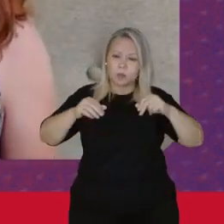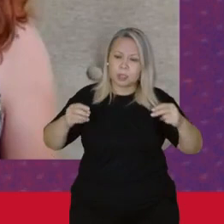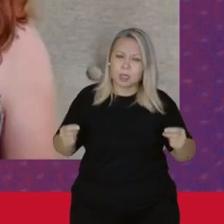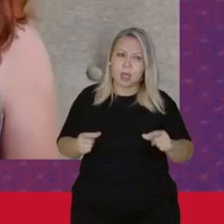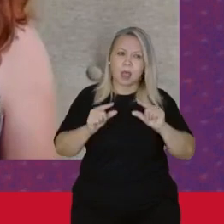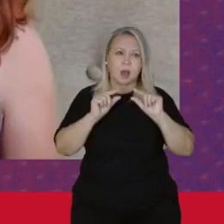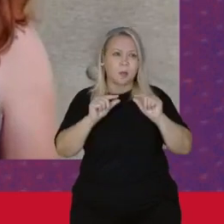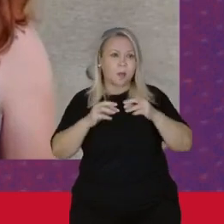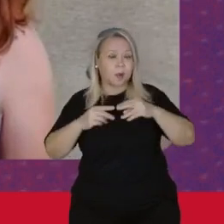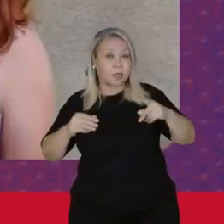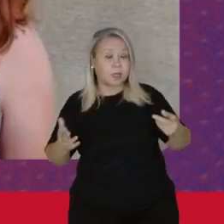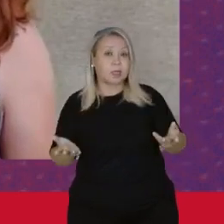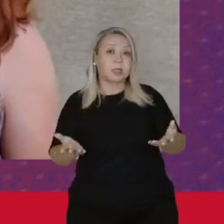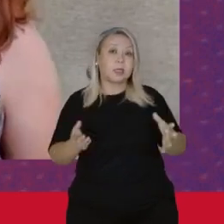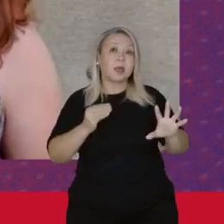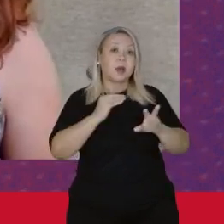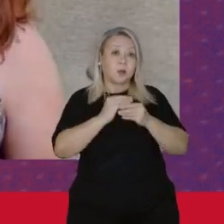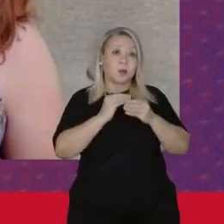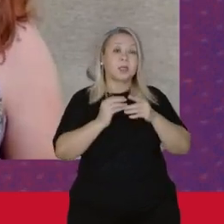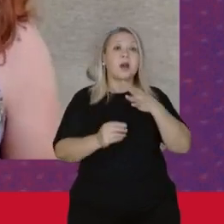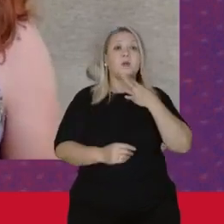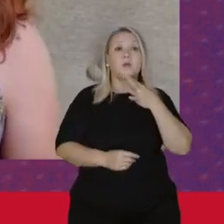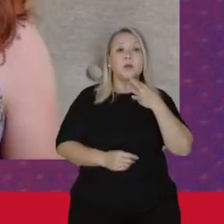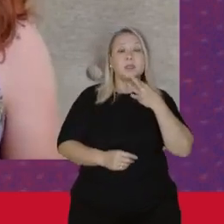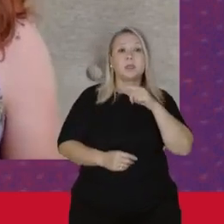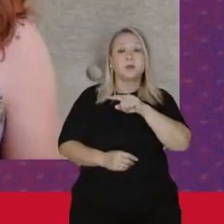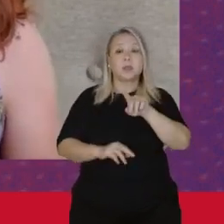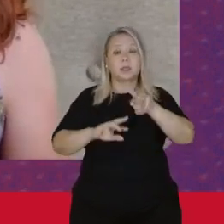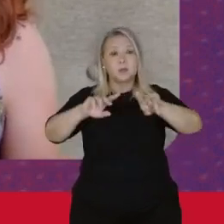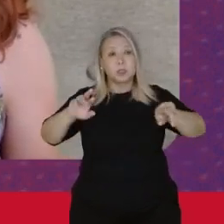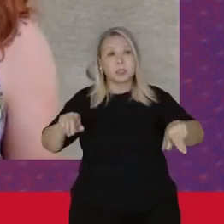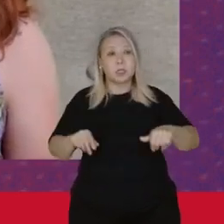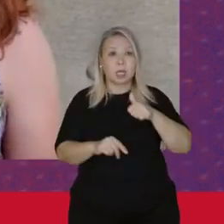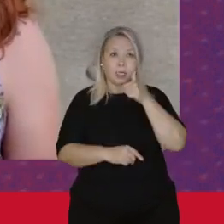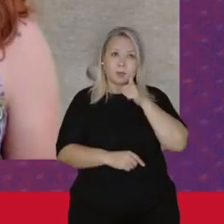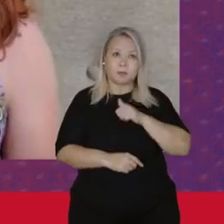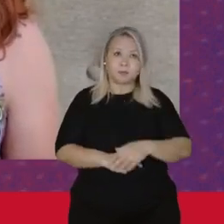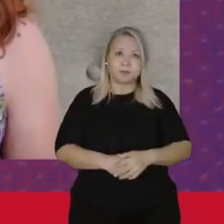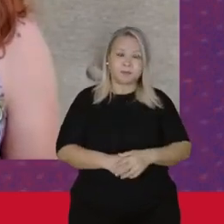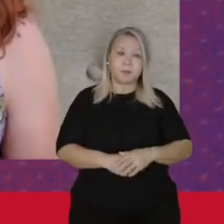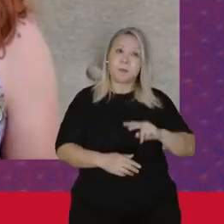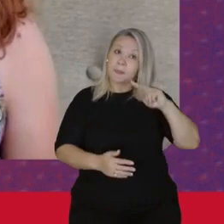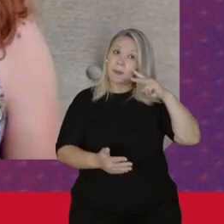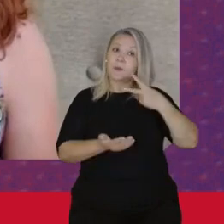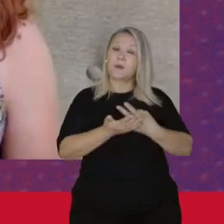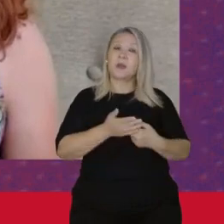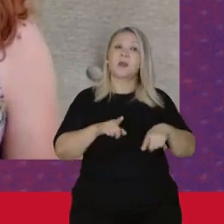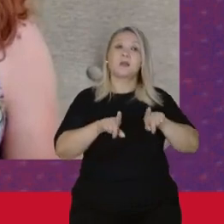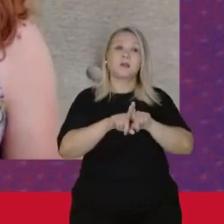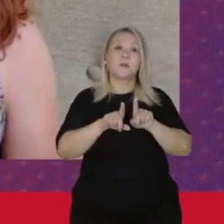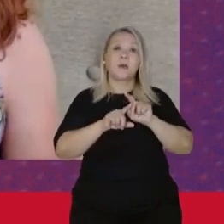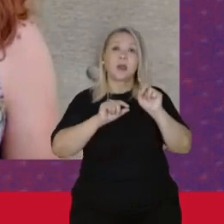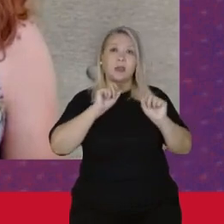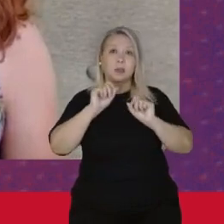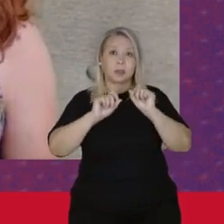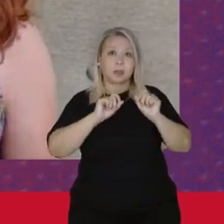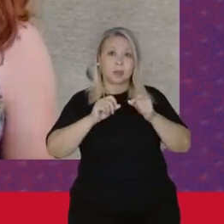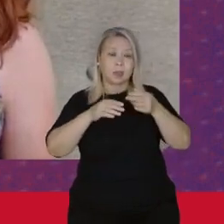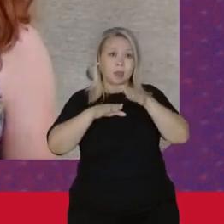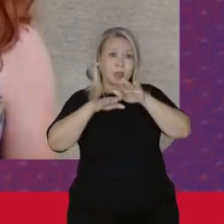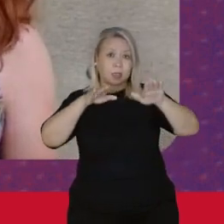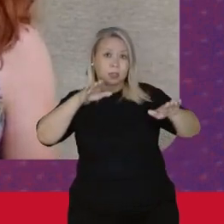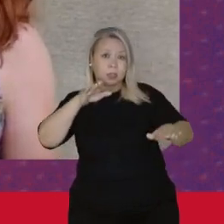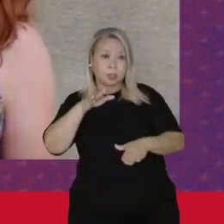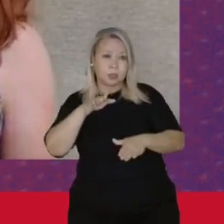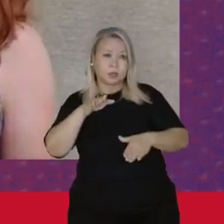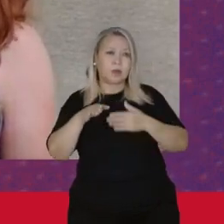a gente começar reconhecendo essa diversidade das mulheres, né? Mas reconhecendo também que essa desigualdade